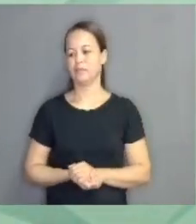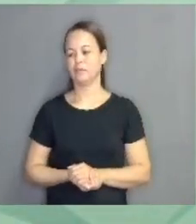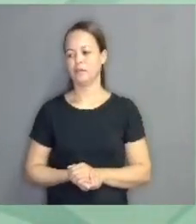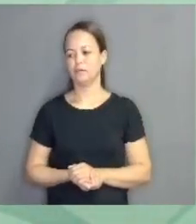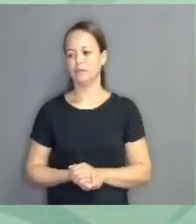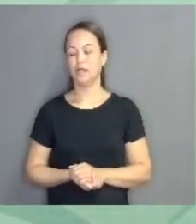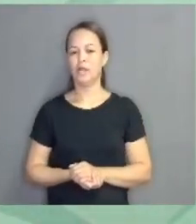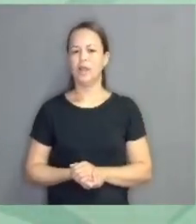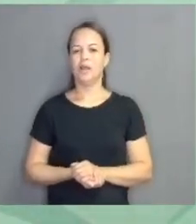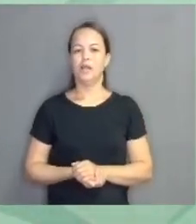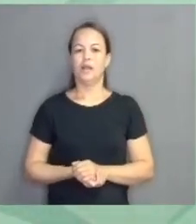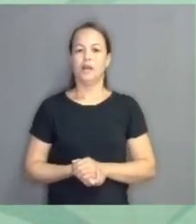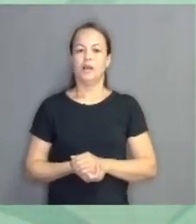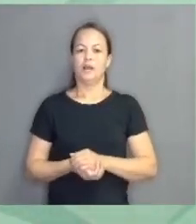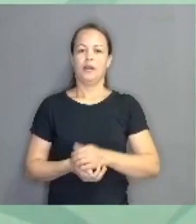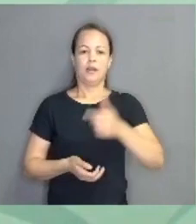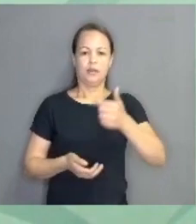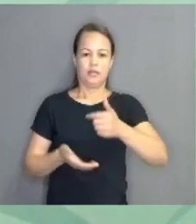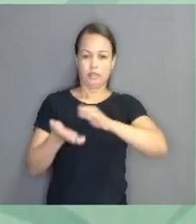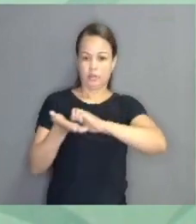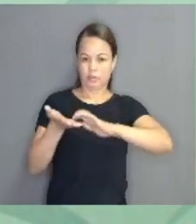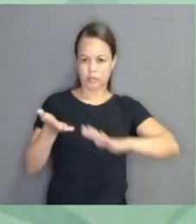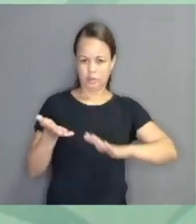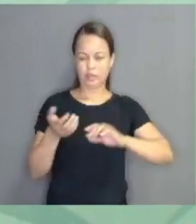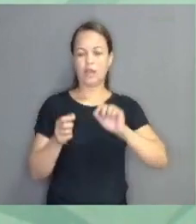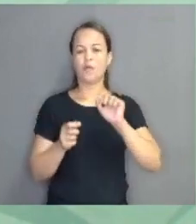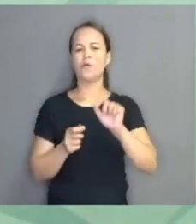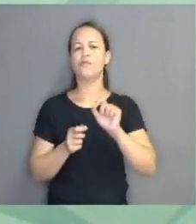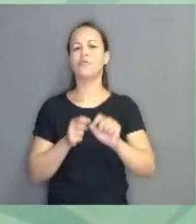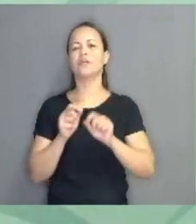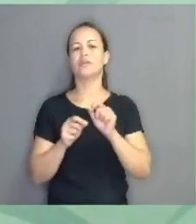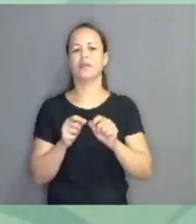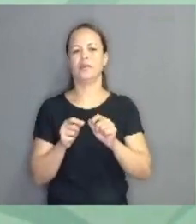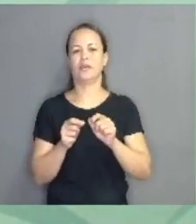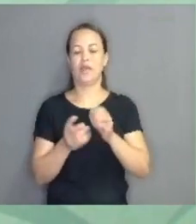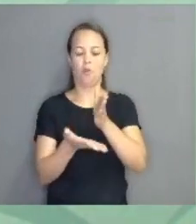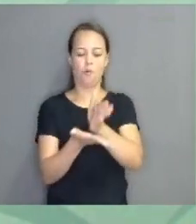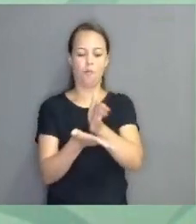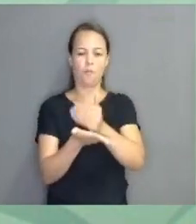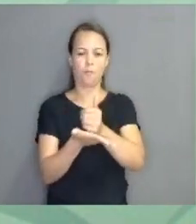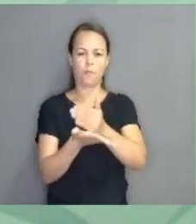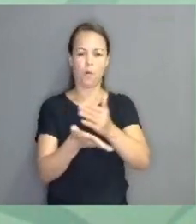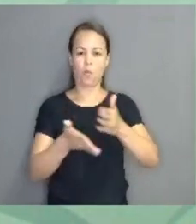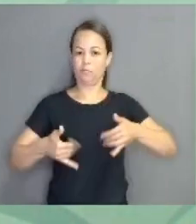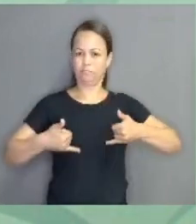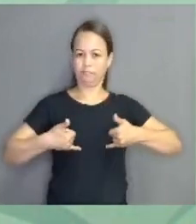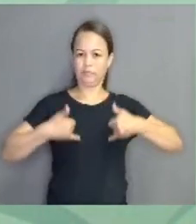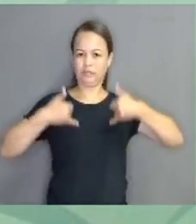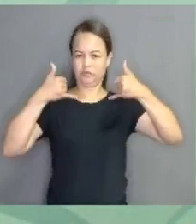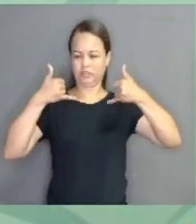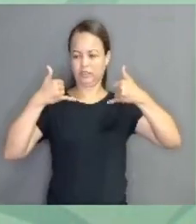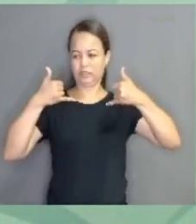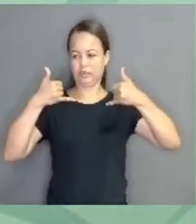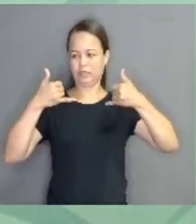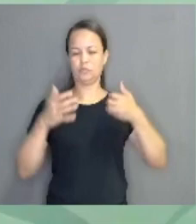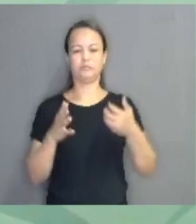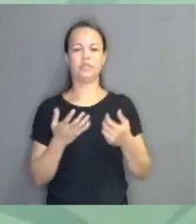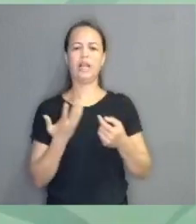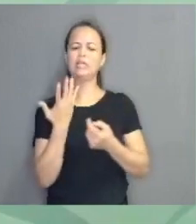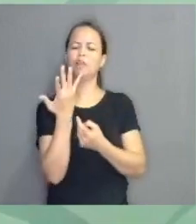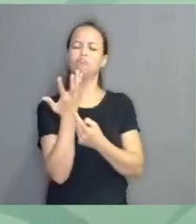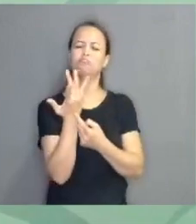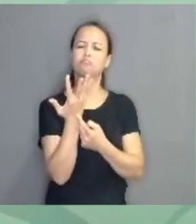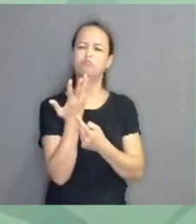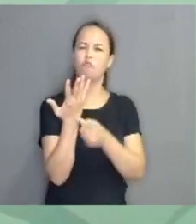tá vendo esse bolo aqui? É um bolo de aniversário. Ele tem uma velinha, mas vocês não têm 1 ano, vocês têm mais. O